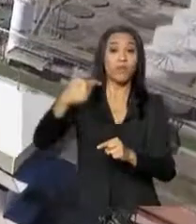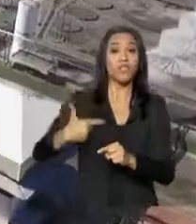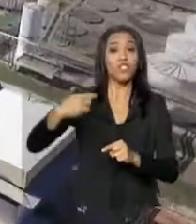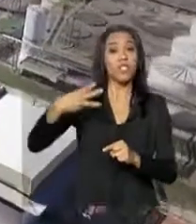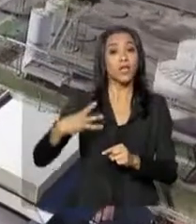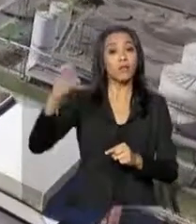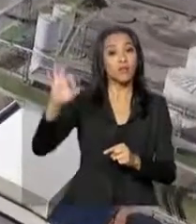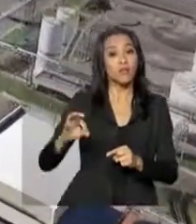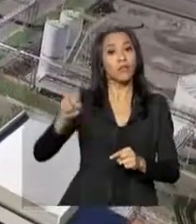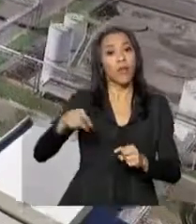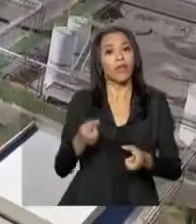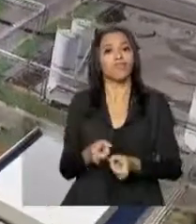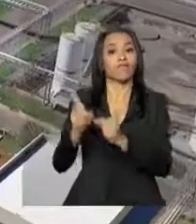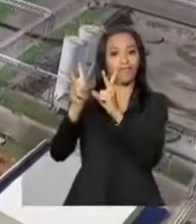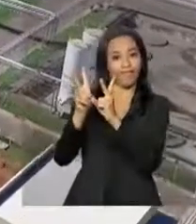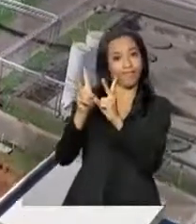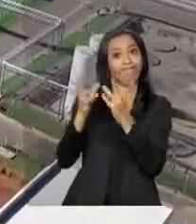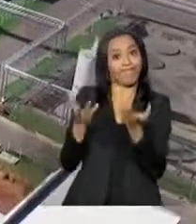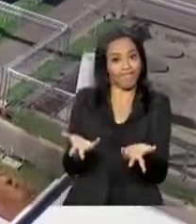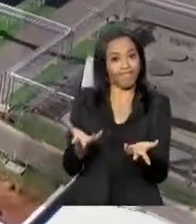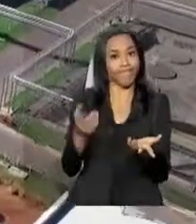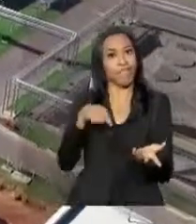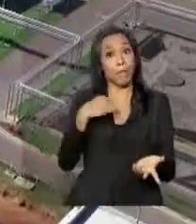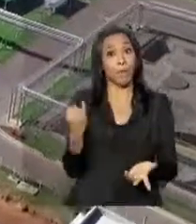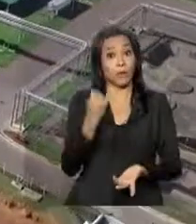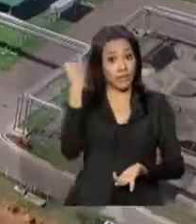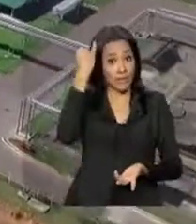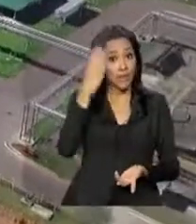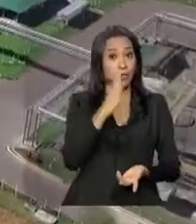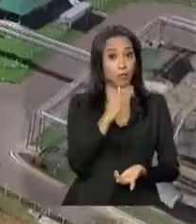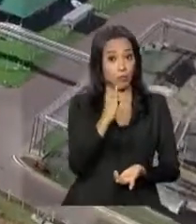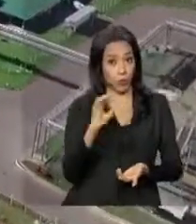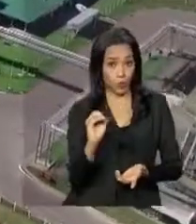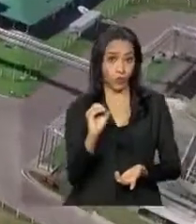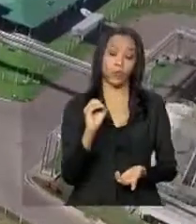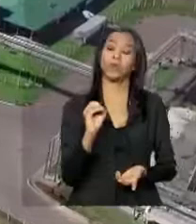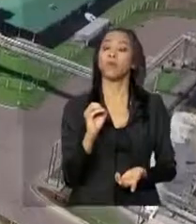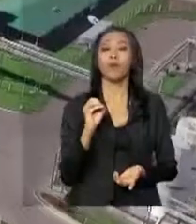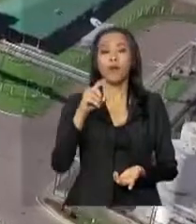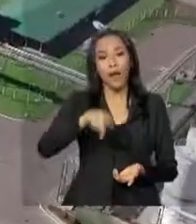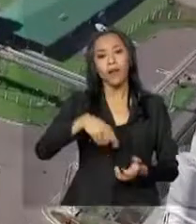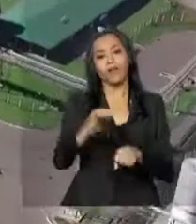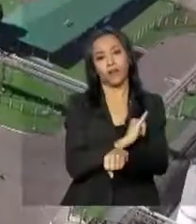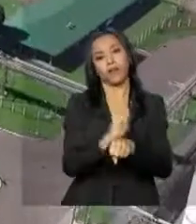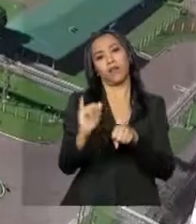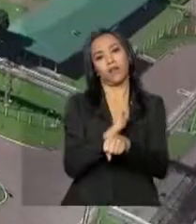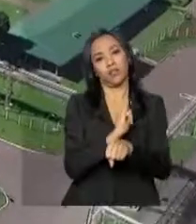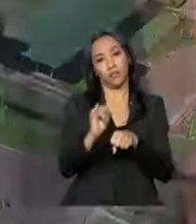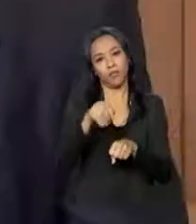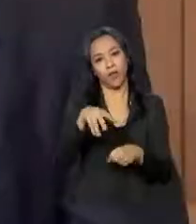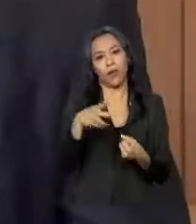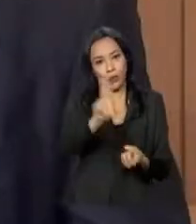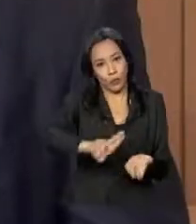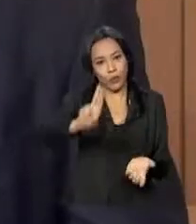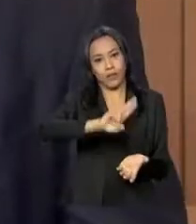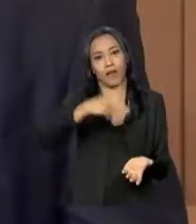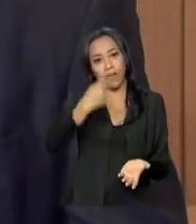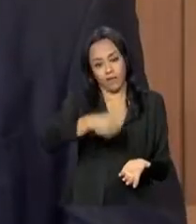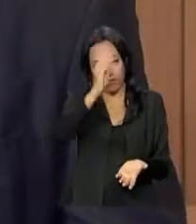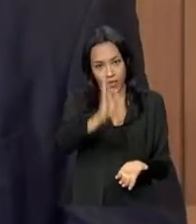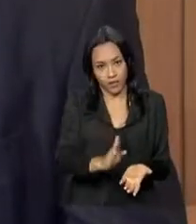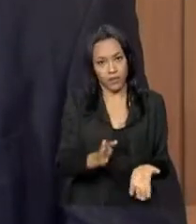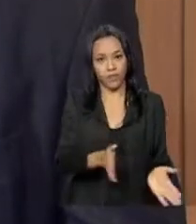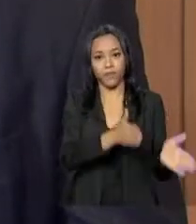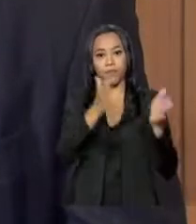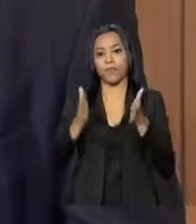é importado. Então, a importância do biodiesel, a importância estratégica para o país ter essa produção. A